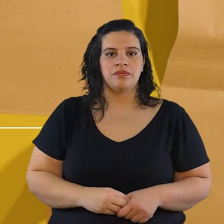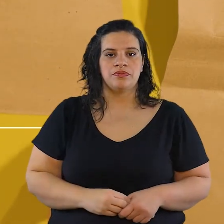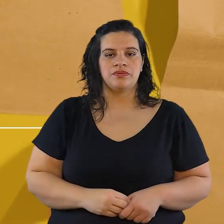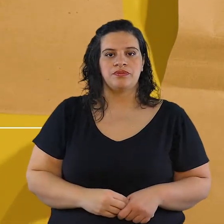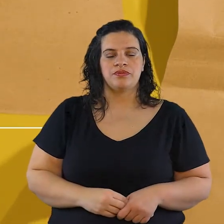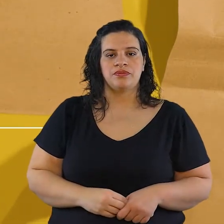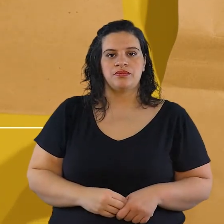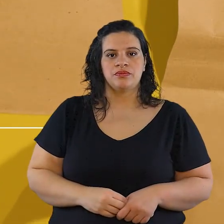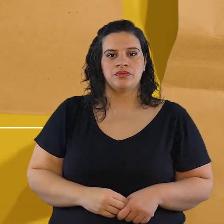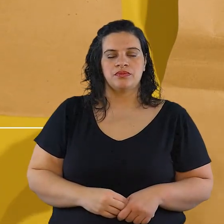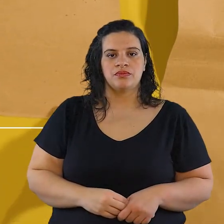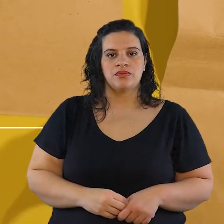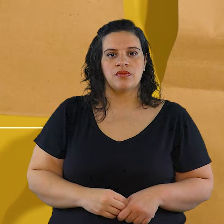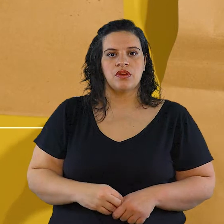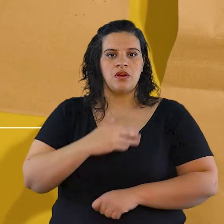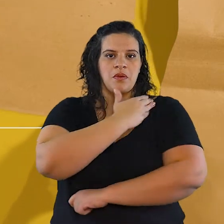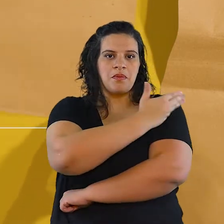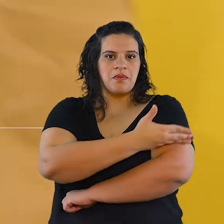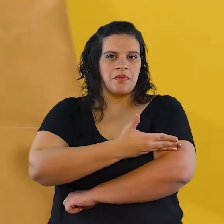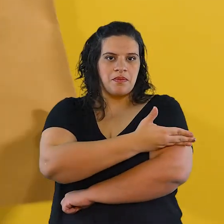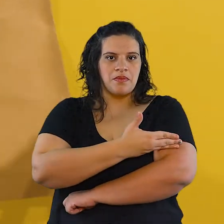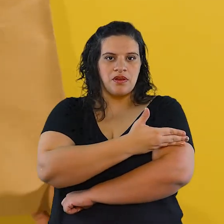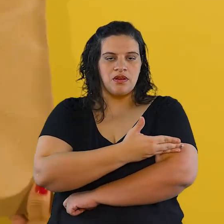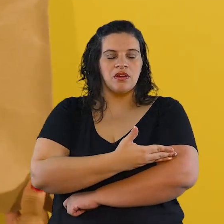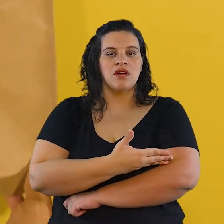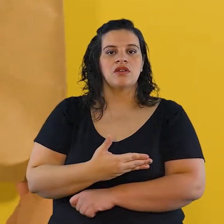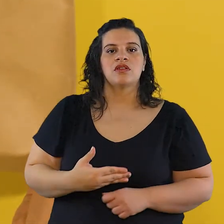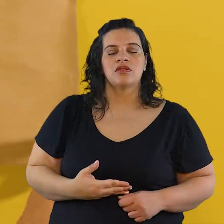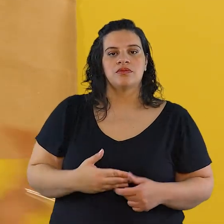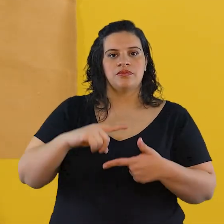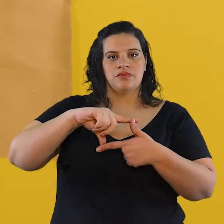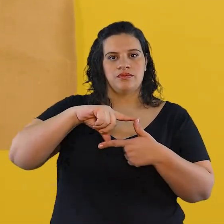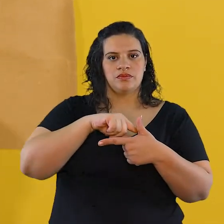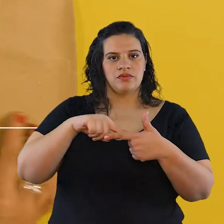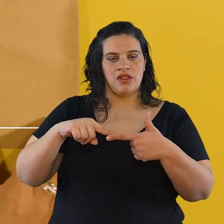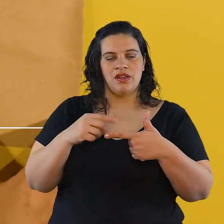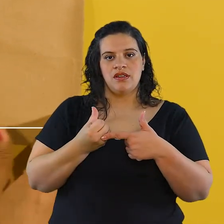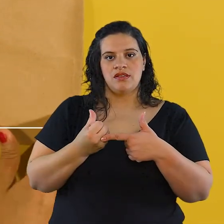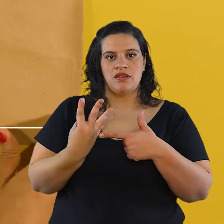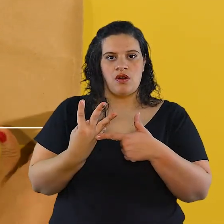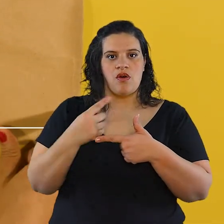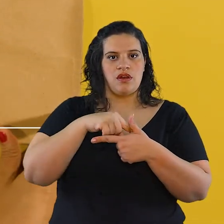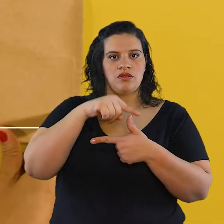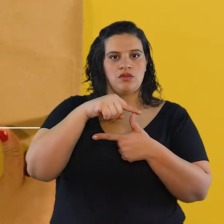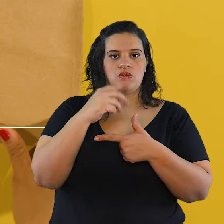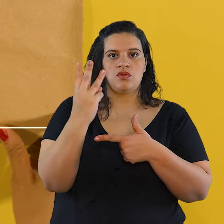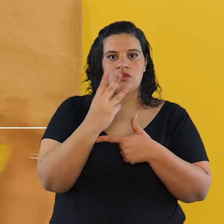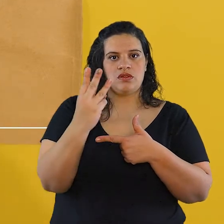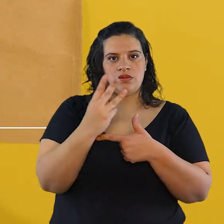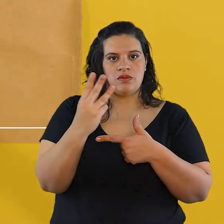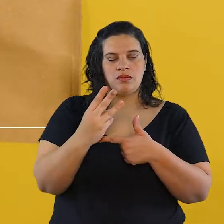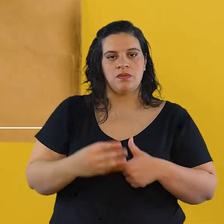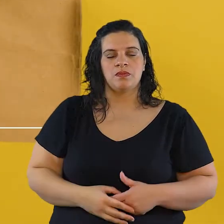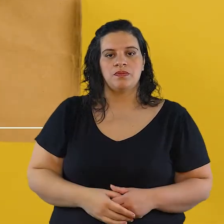70 centímetros de altura também. E a manga, ela tem 64 centímetros de altura